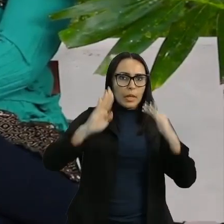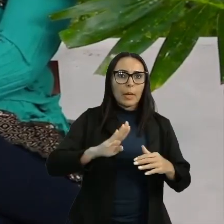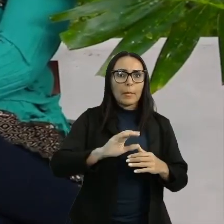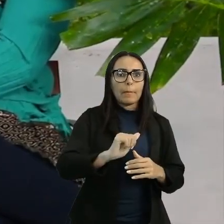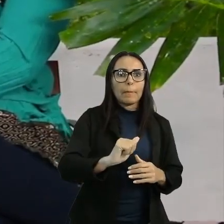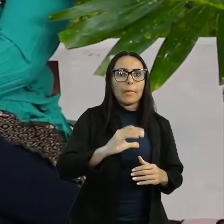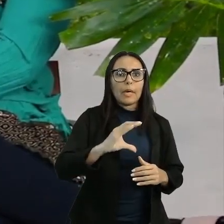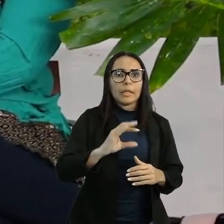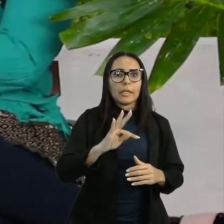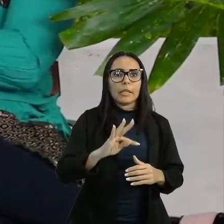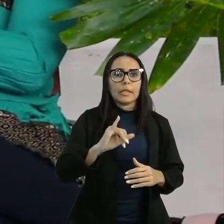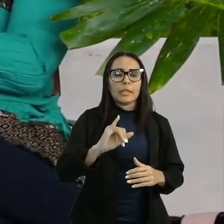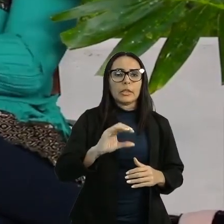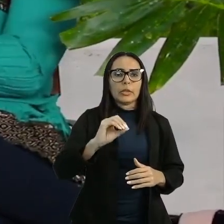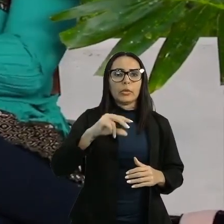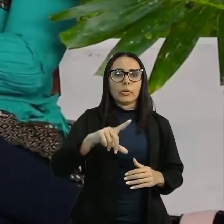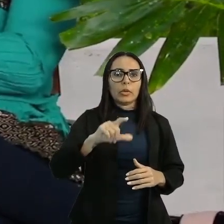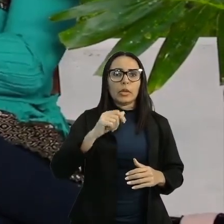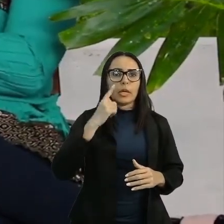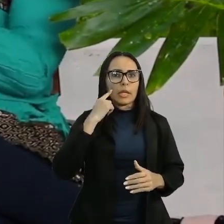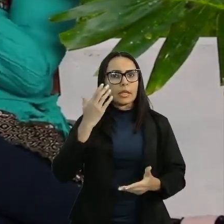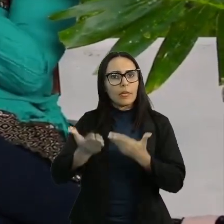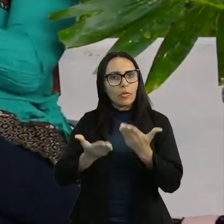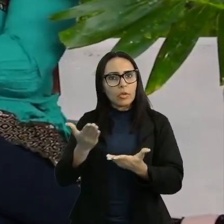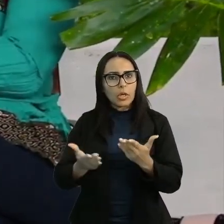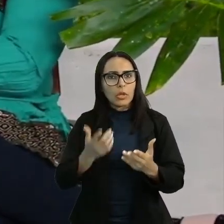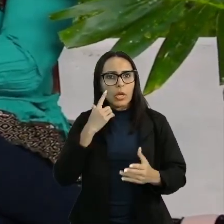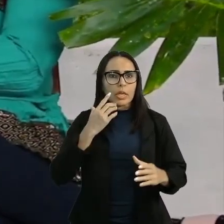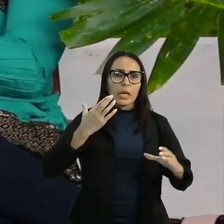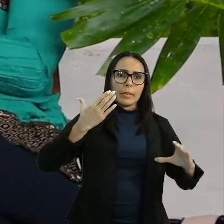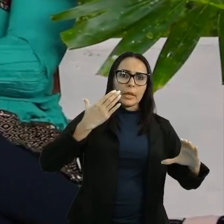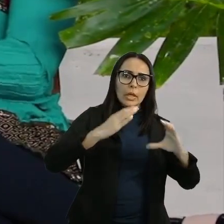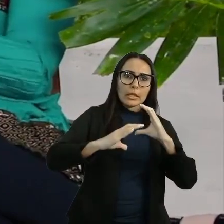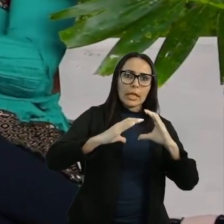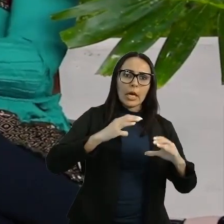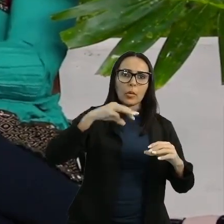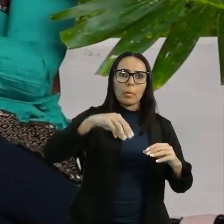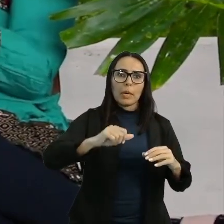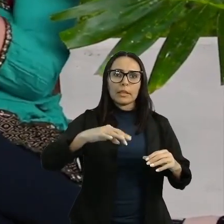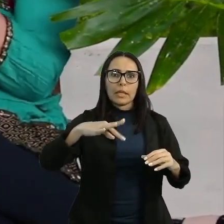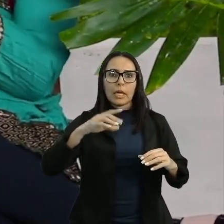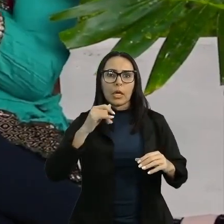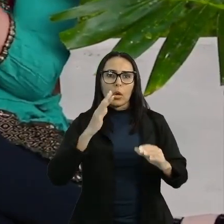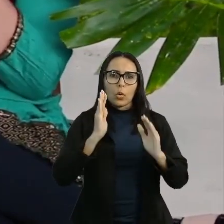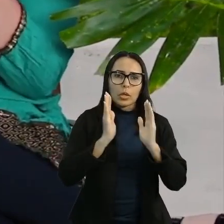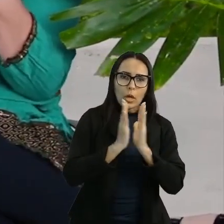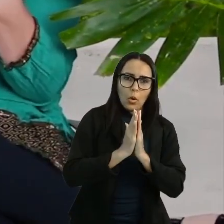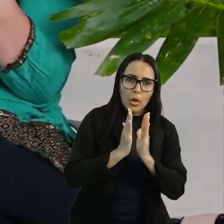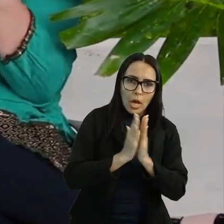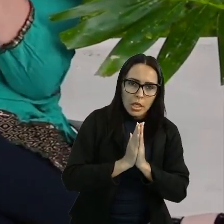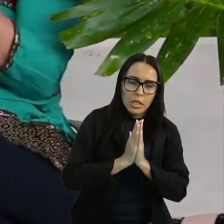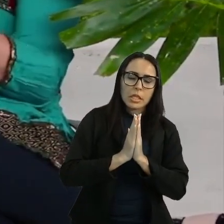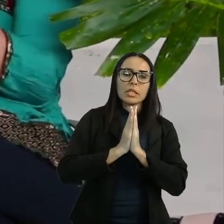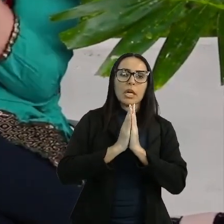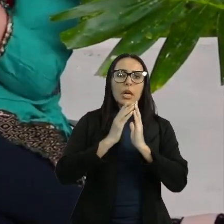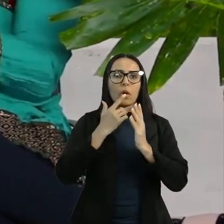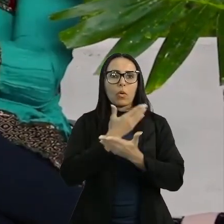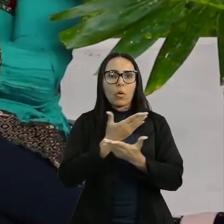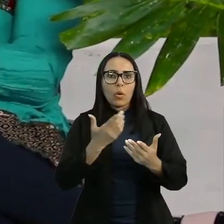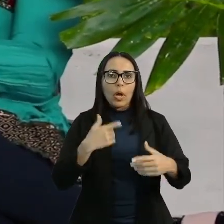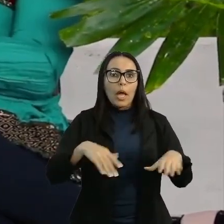em ter um intercâmbio amoroso com Deus, então isso me pareceu muito novo diante de tudo que eu já tinha visto. Conhecia, né? Do tudo que eu conhecia. E eu